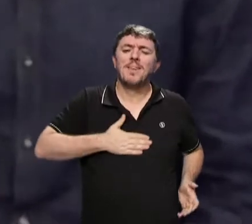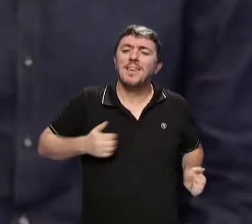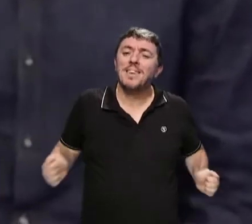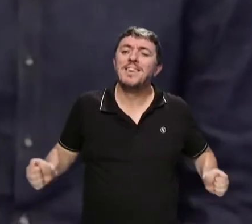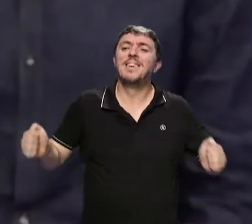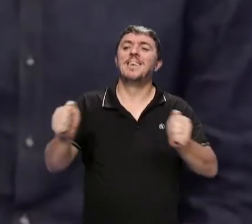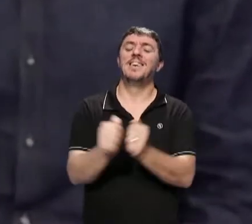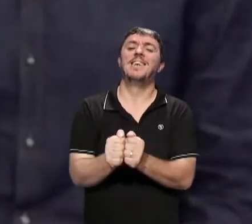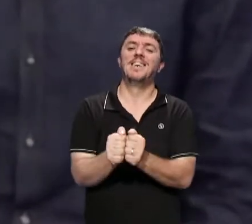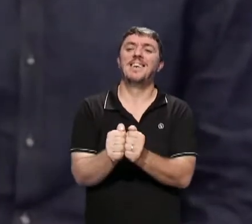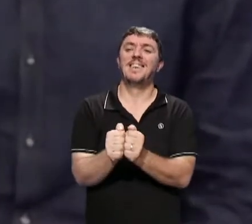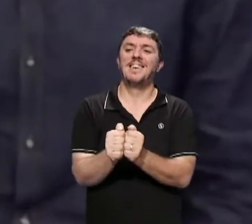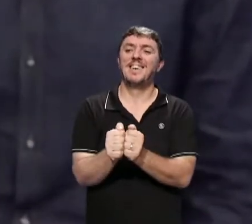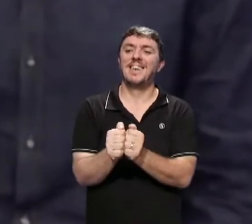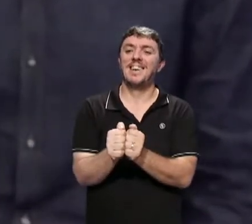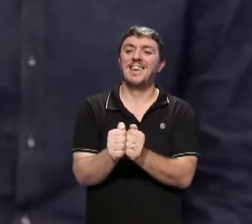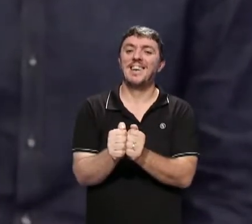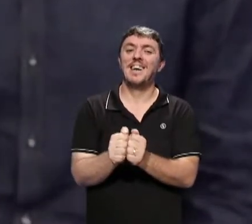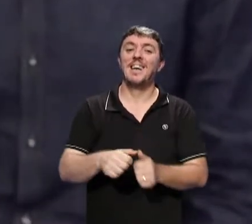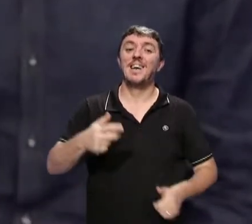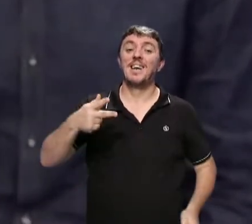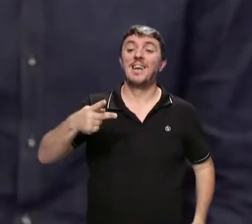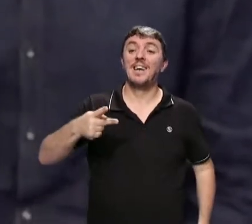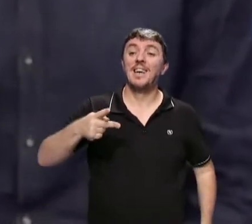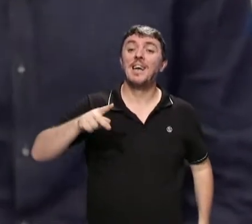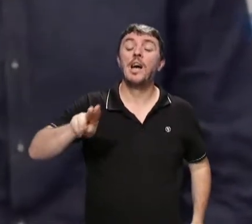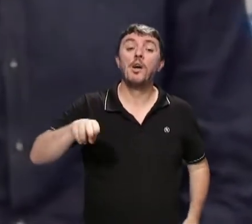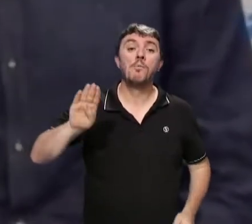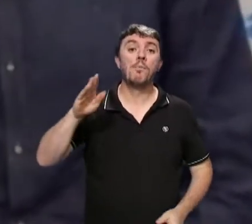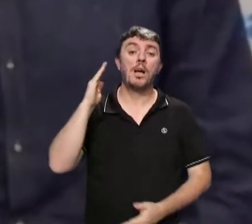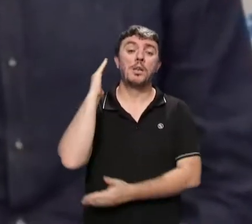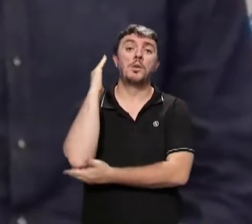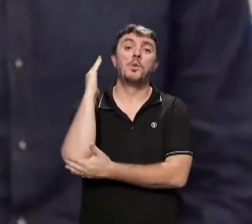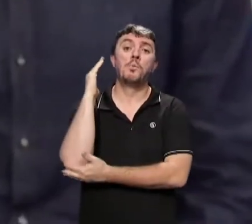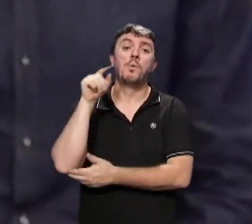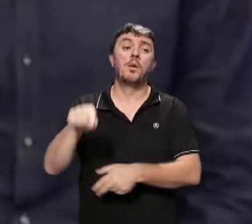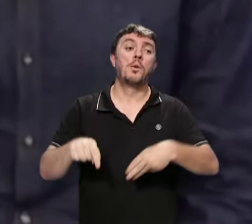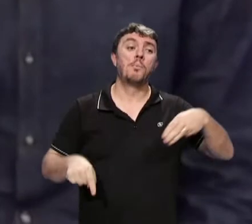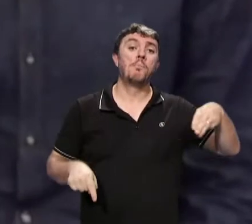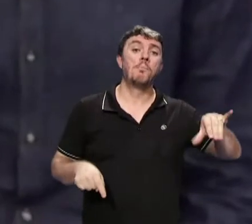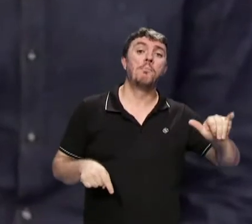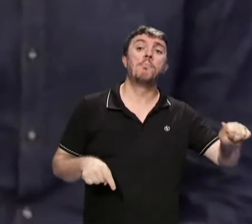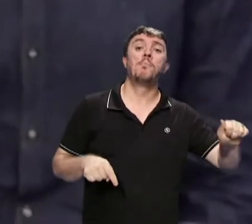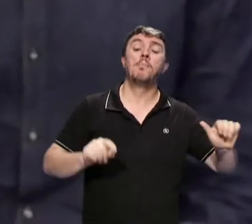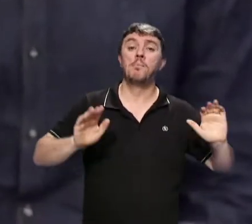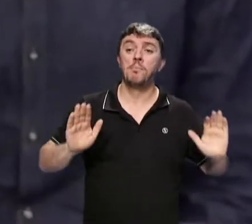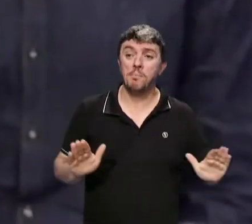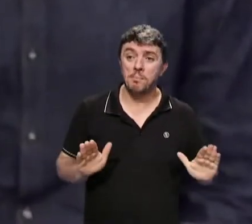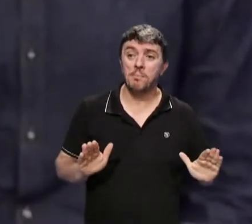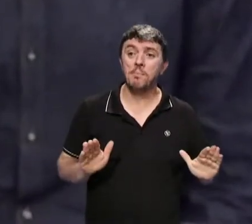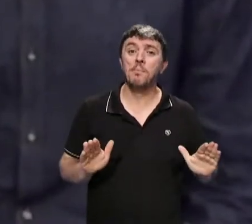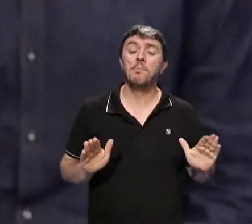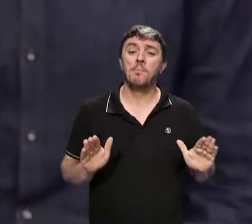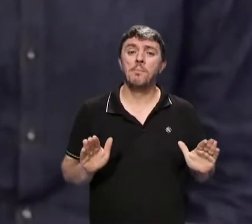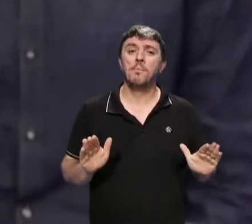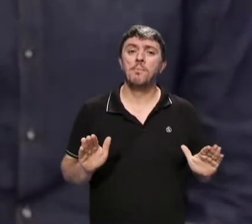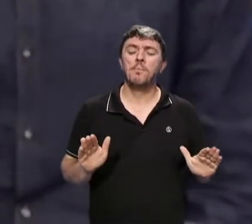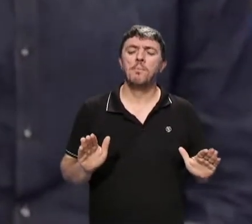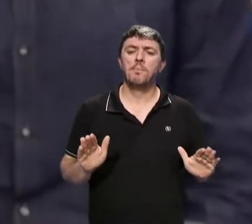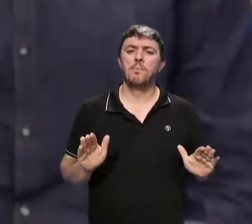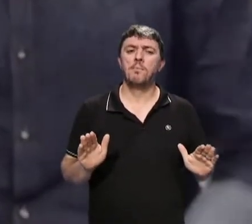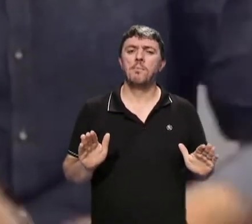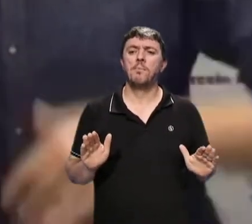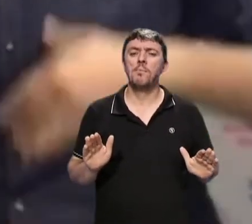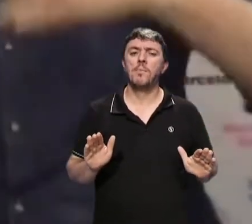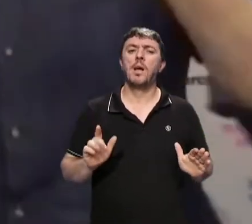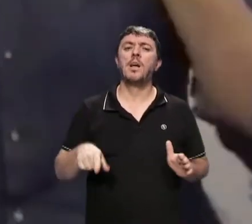E o Paulo é mais ciumento que a Mia, então a gente tem que falar dele. Ele só real, ele teve que fazer uma